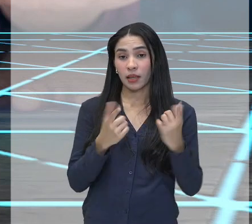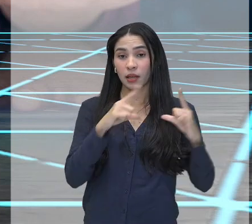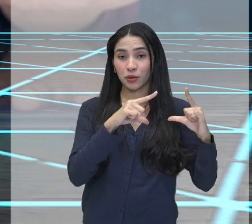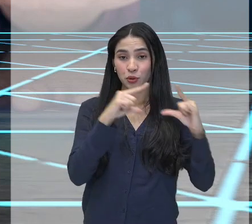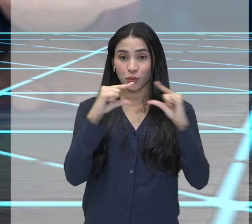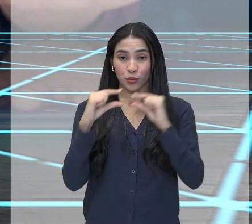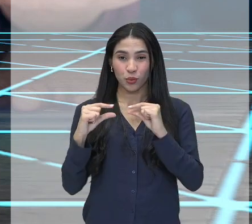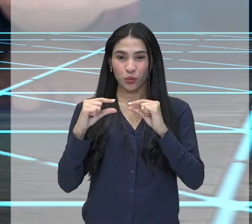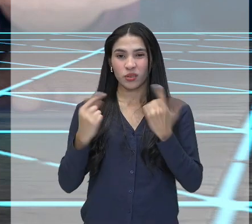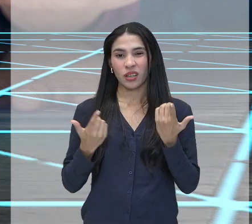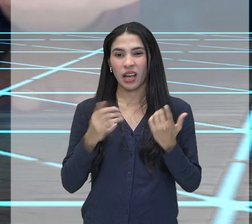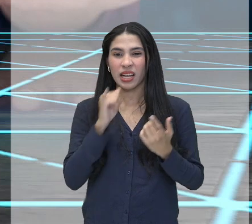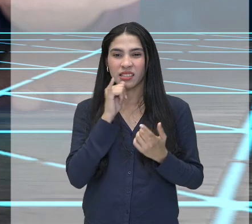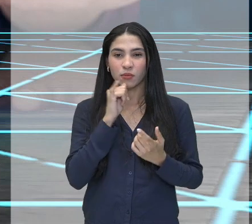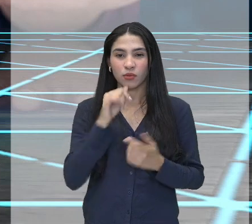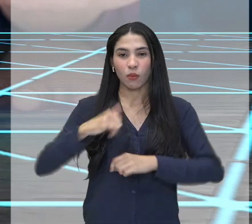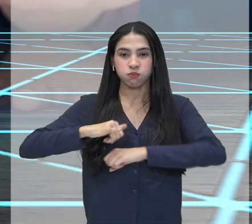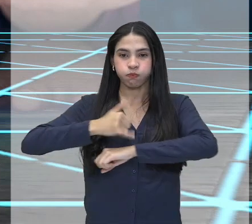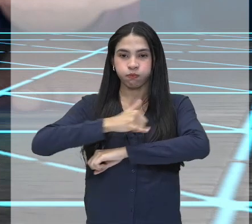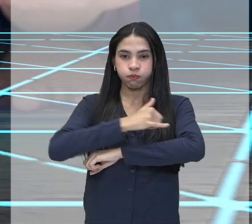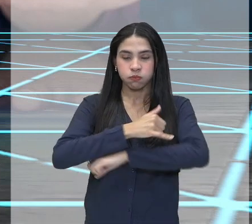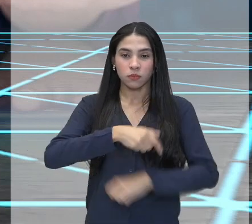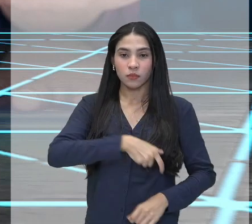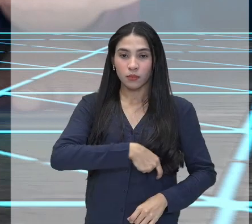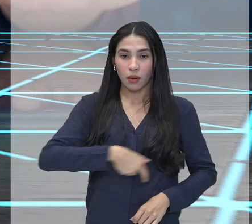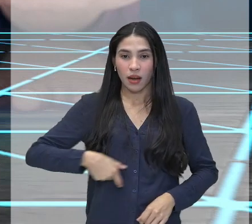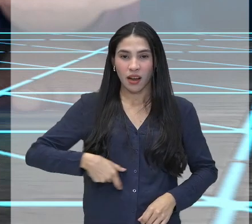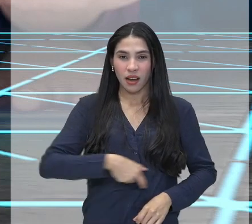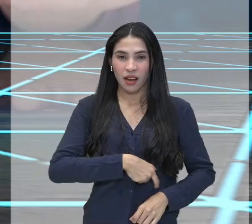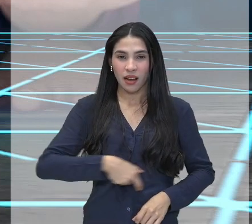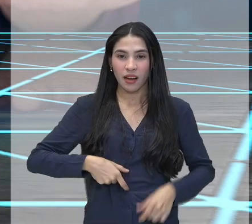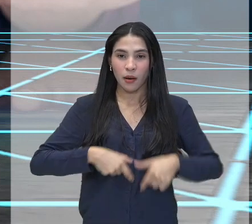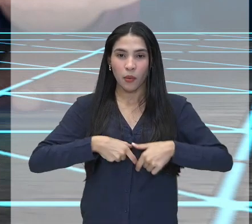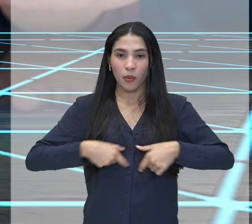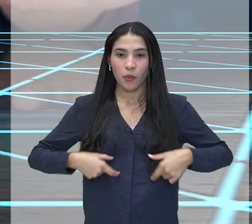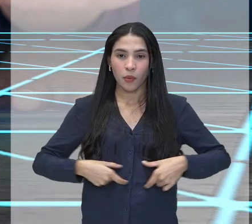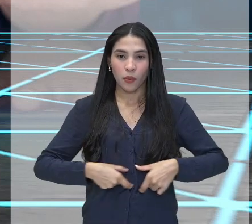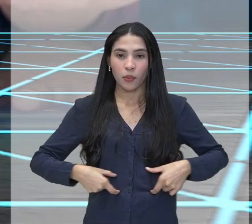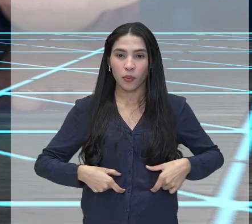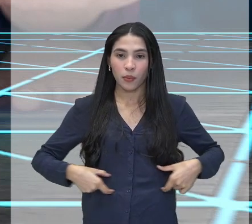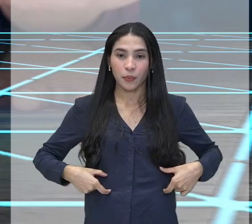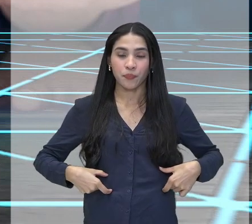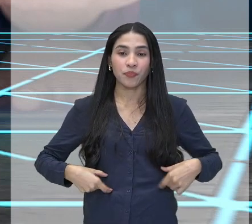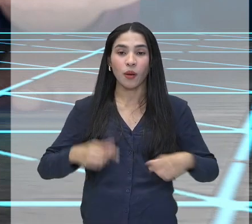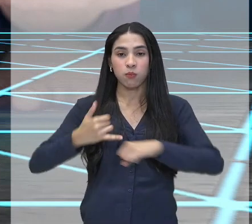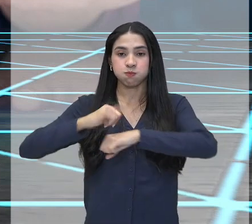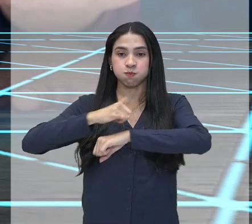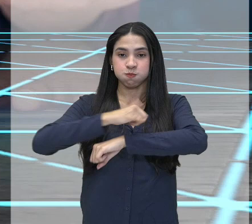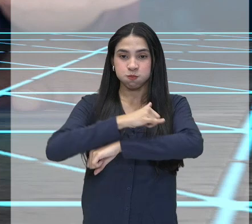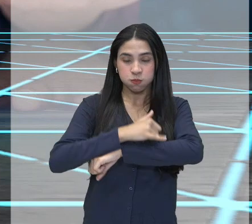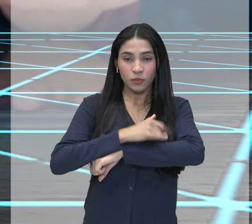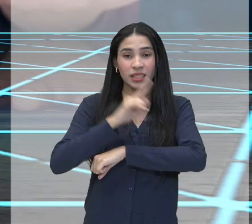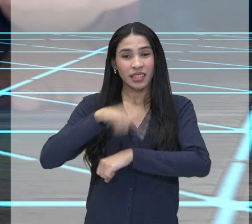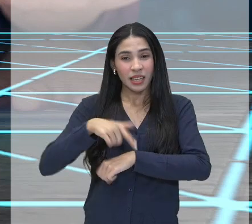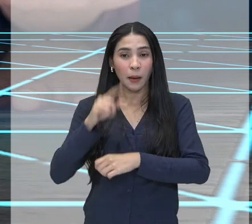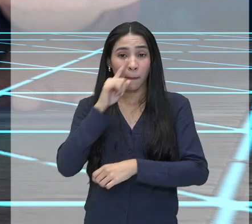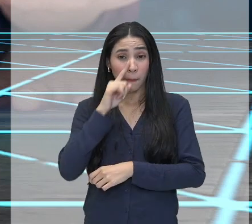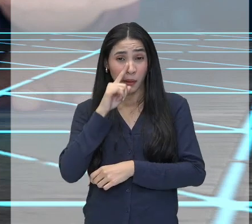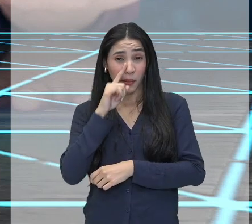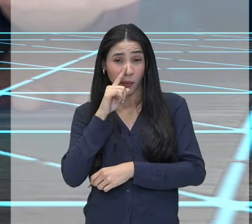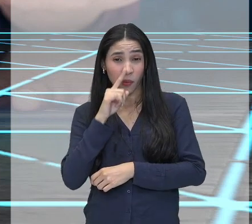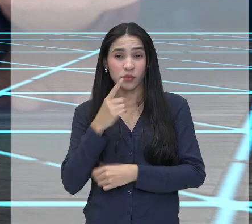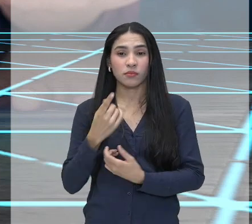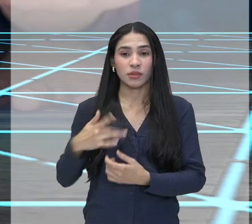essa gordura visceral, que é essa gordura que fica aqui entre as nossas vísceras, que é uma gordura muito nociva para a nossa